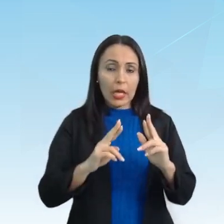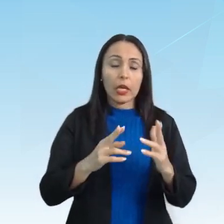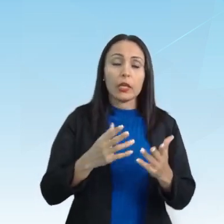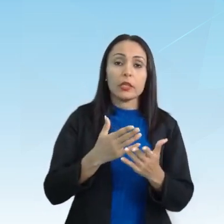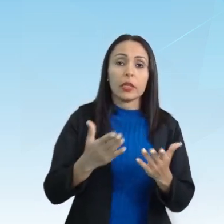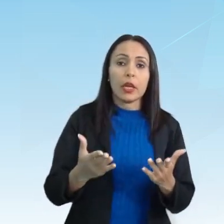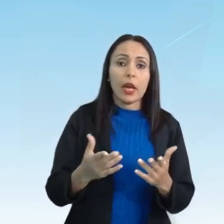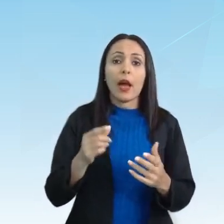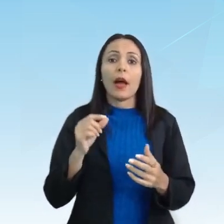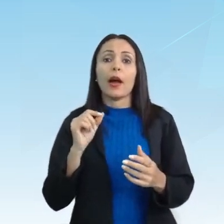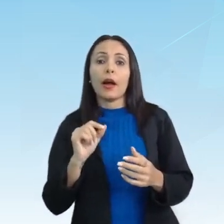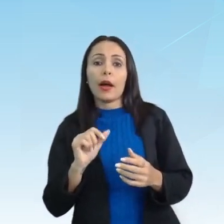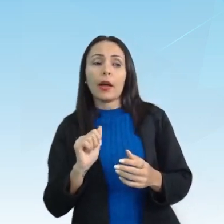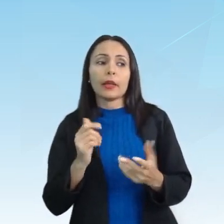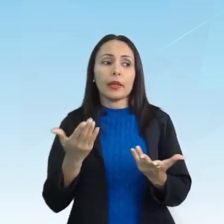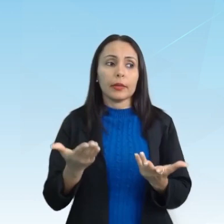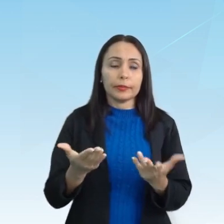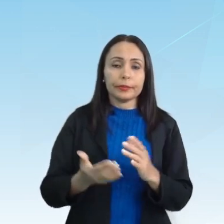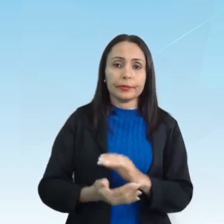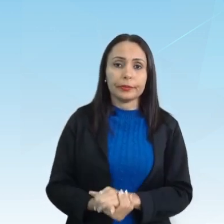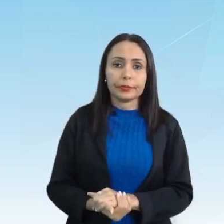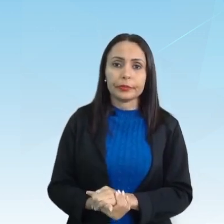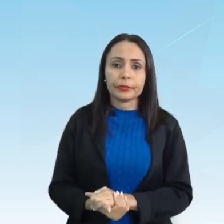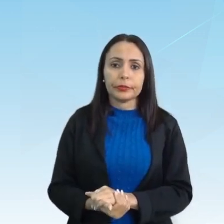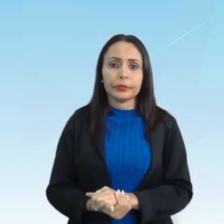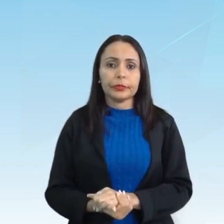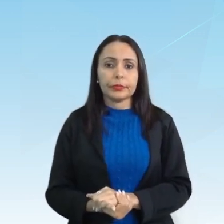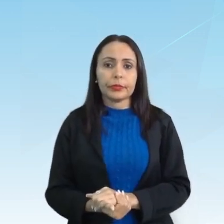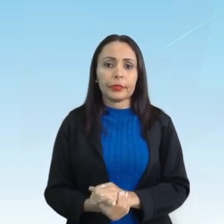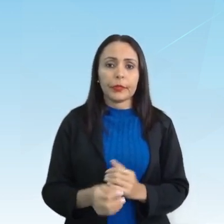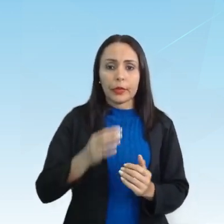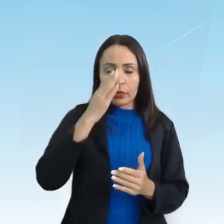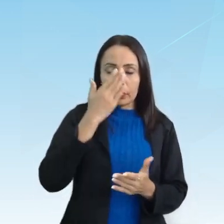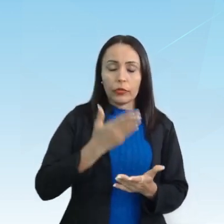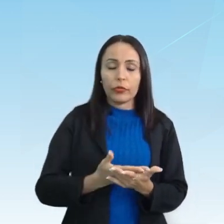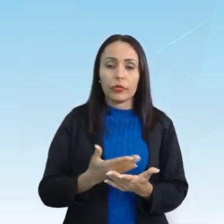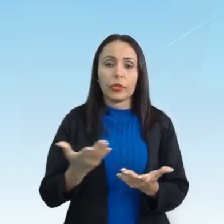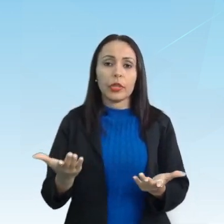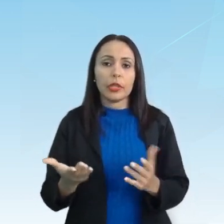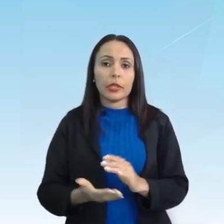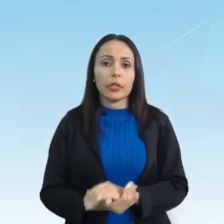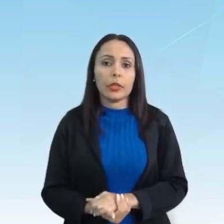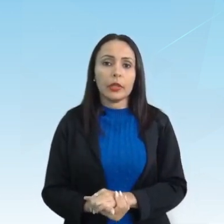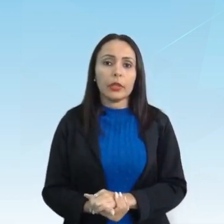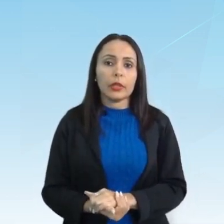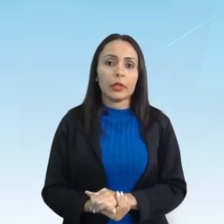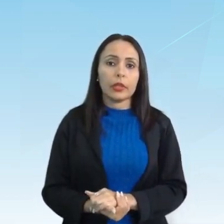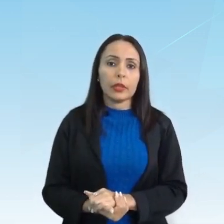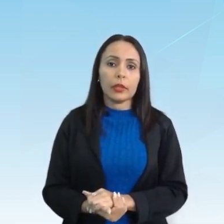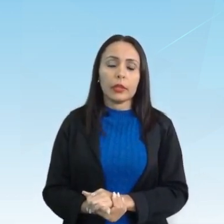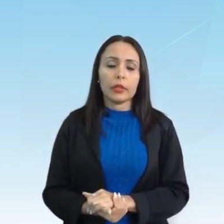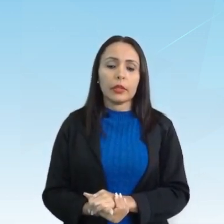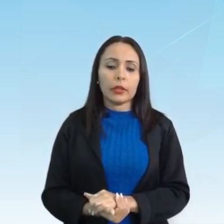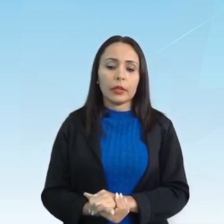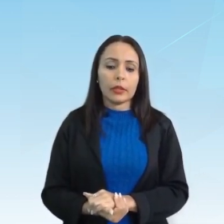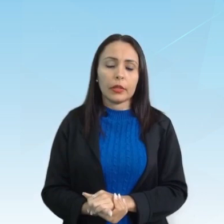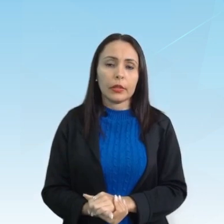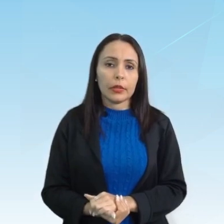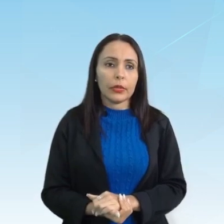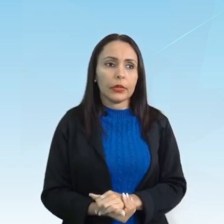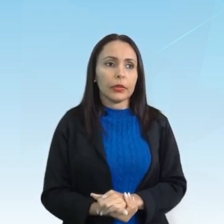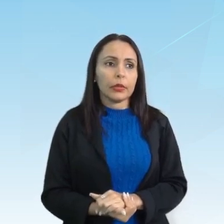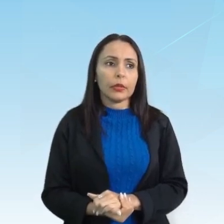Quem precisa, precisa de. Quem confia, confia em. Então, confio em você. Confio em